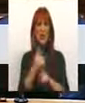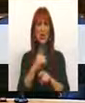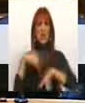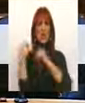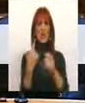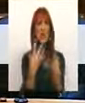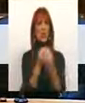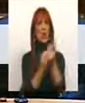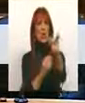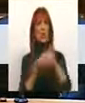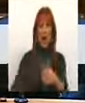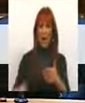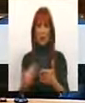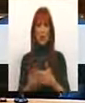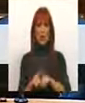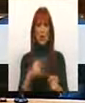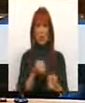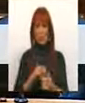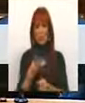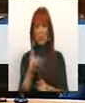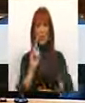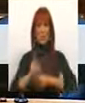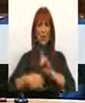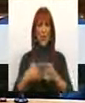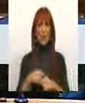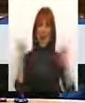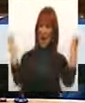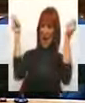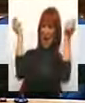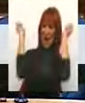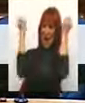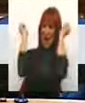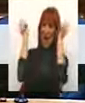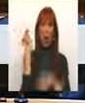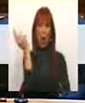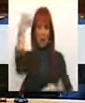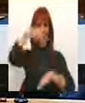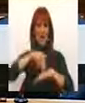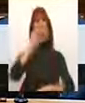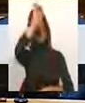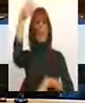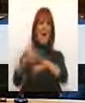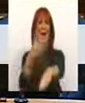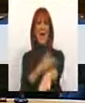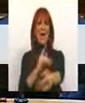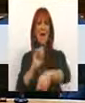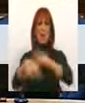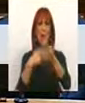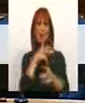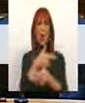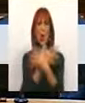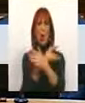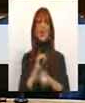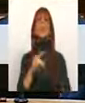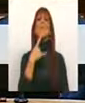discutir consigo e apresentar o dispositivo. Isto é propaganda, devia estar aqui e devia lá ter ido antes, a seguir às tragédias.